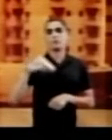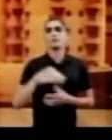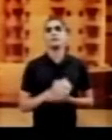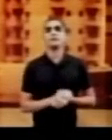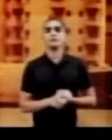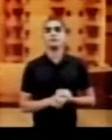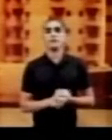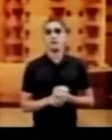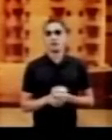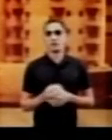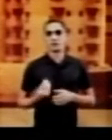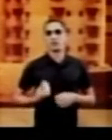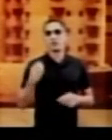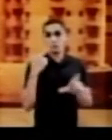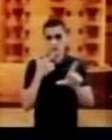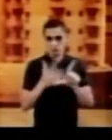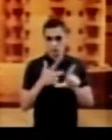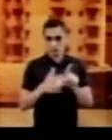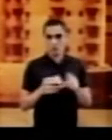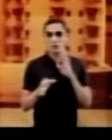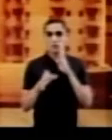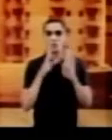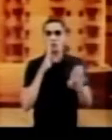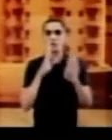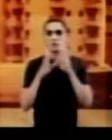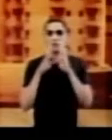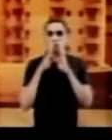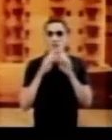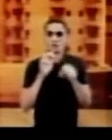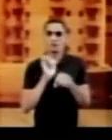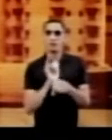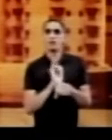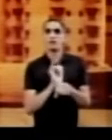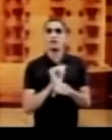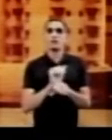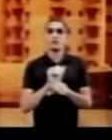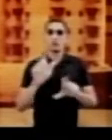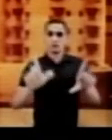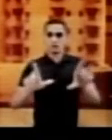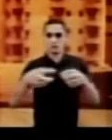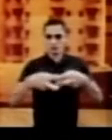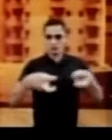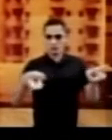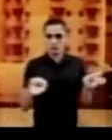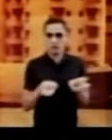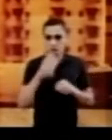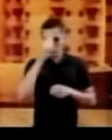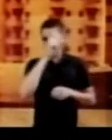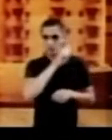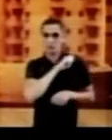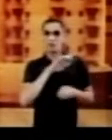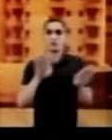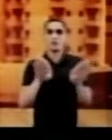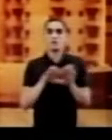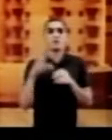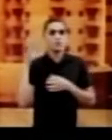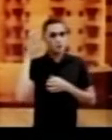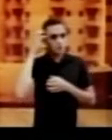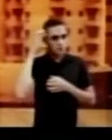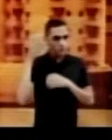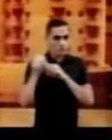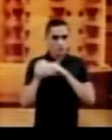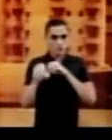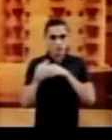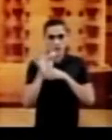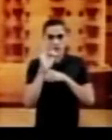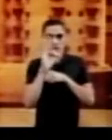minutos. Nós estamos ao vivo pelo Facebook, YouTube, TV Câmara de Rio Preto e Rádio